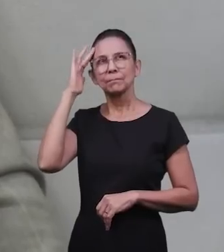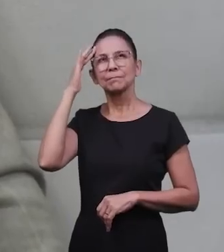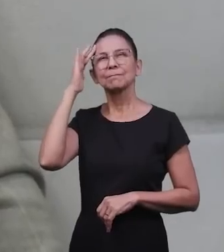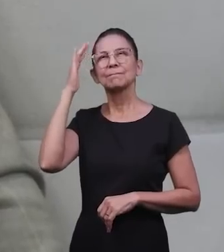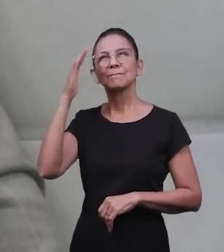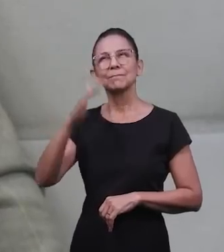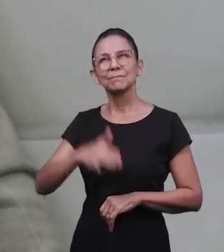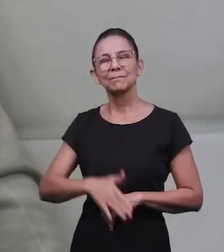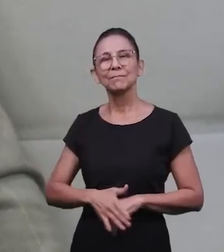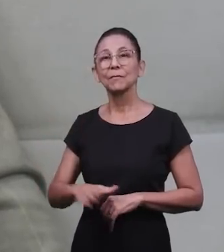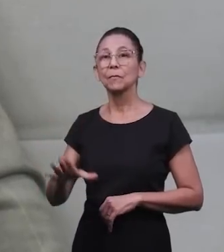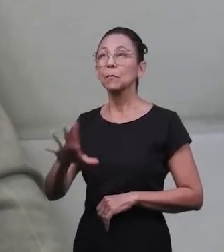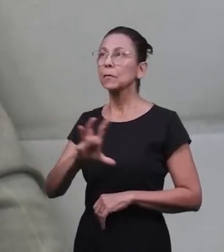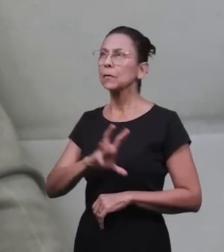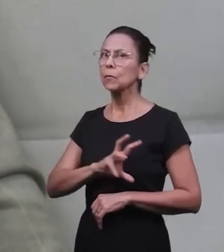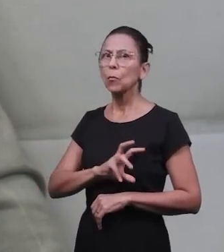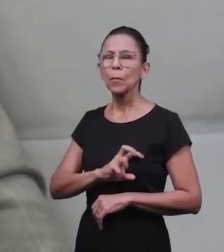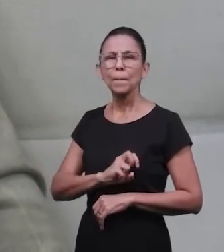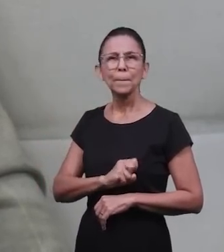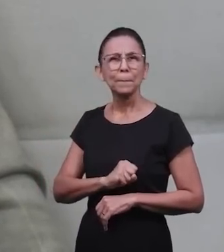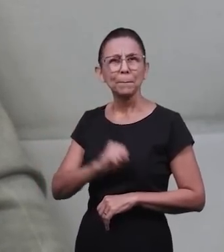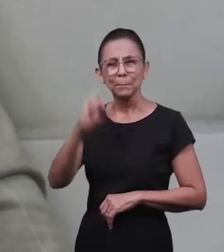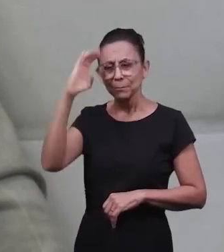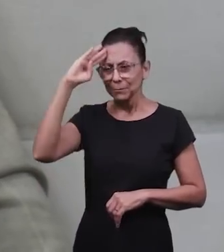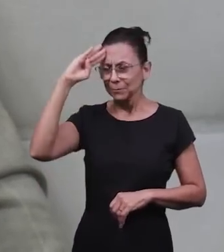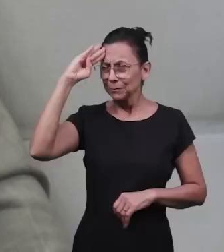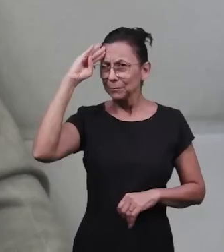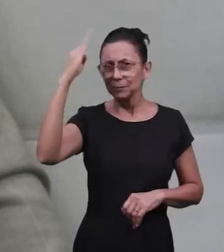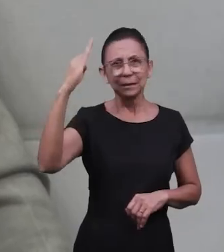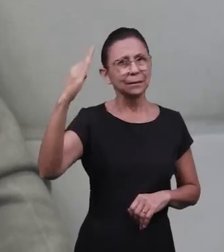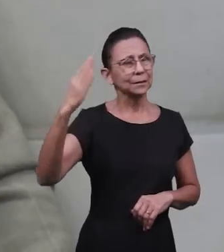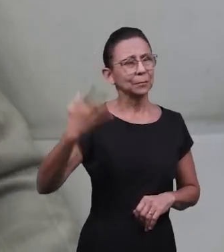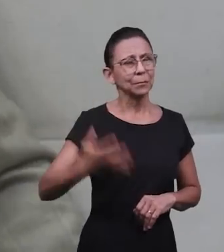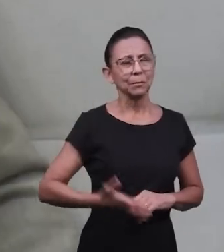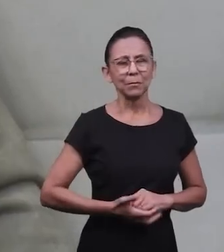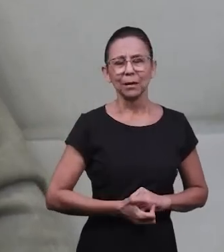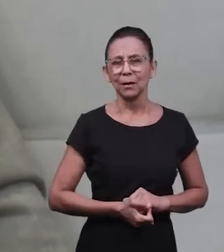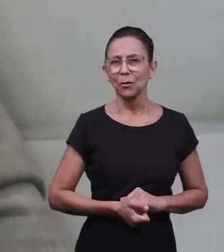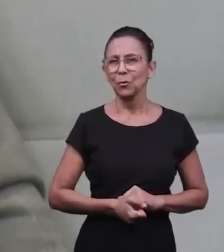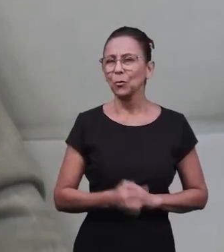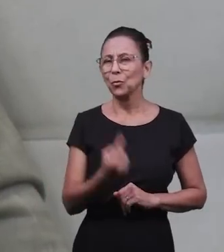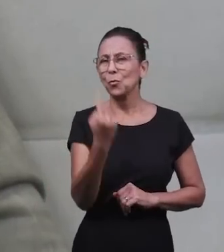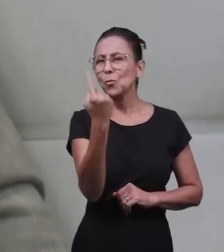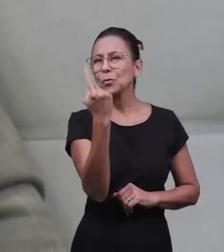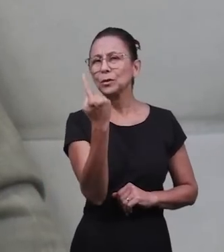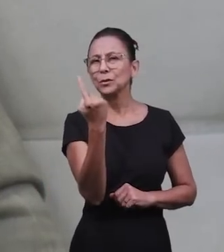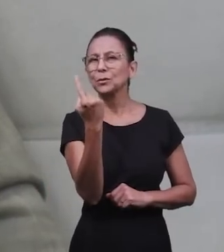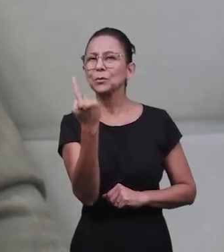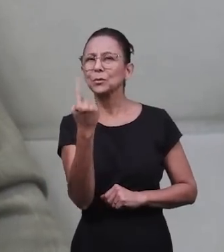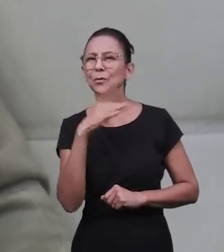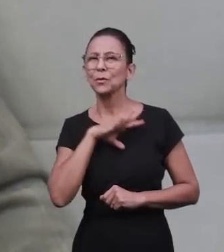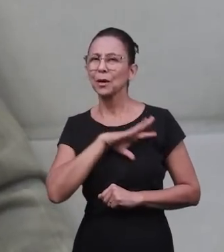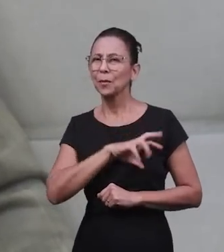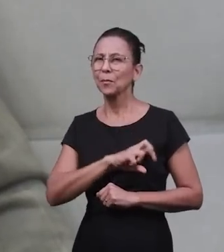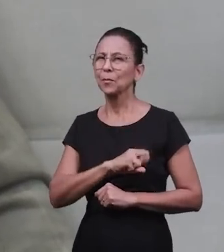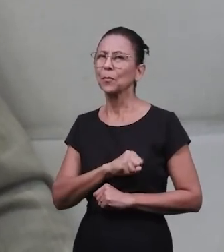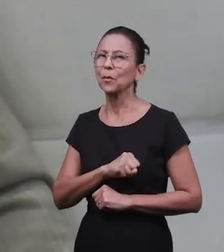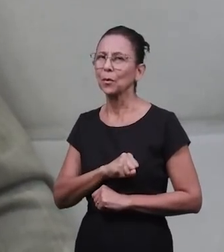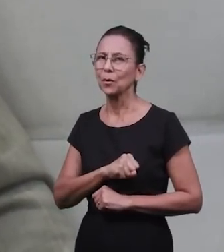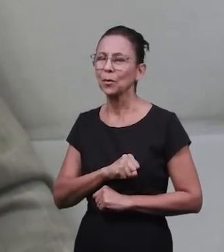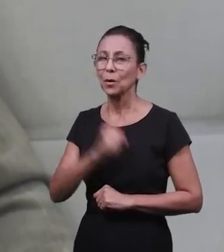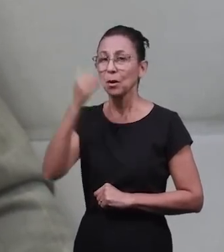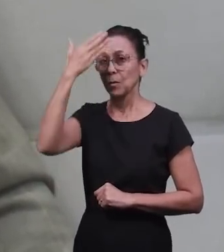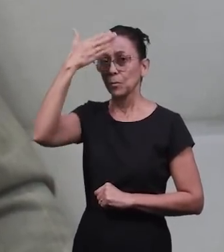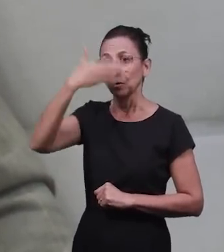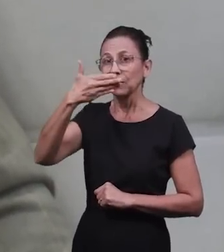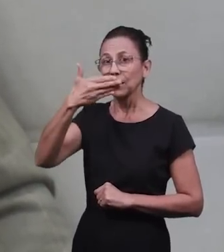reconheçamos este grande amor, o maior amor que já existiu, que foi